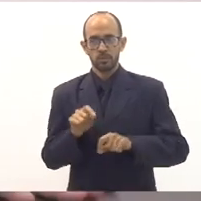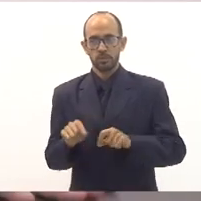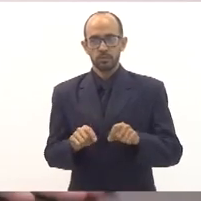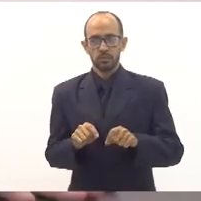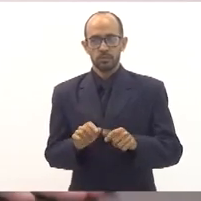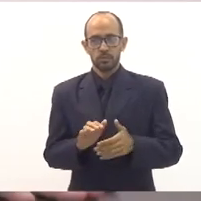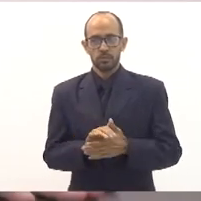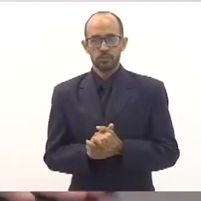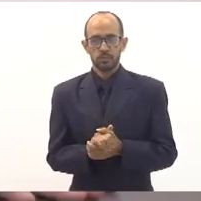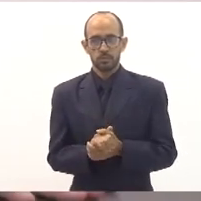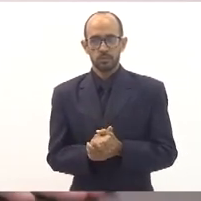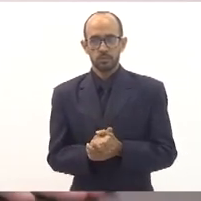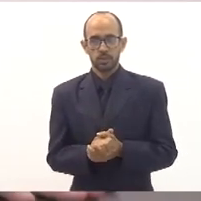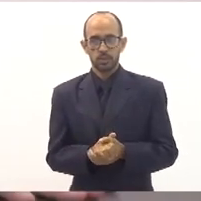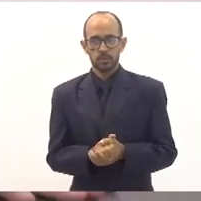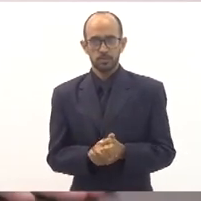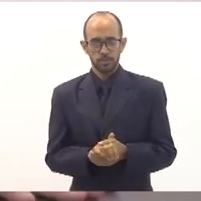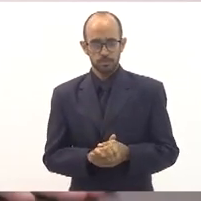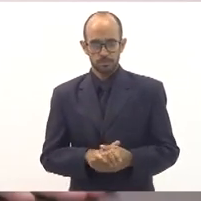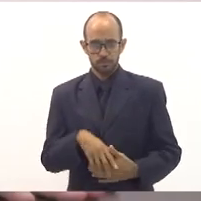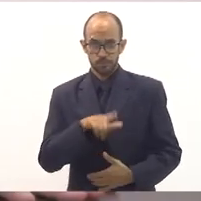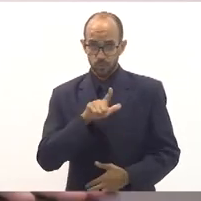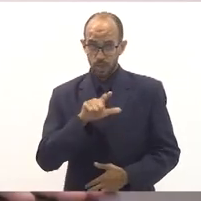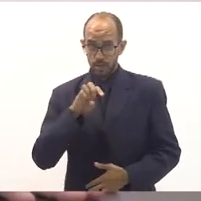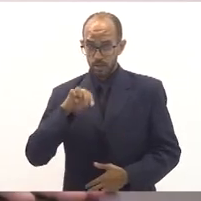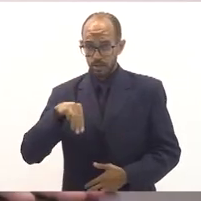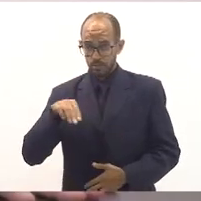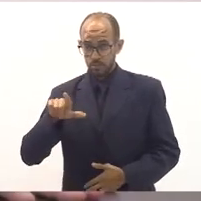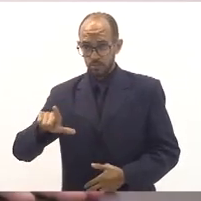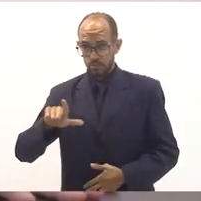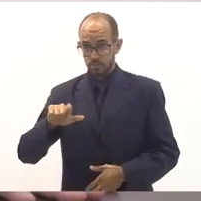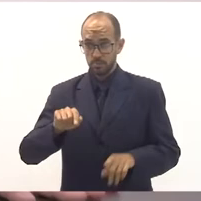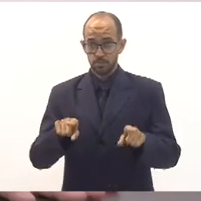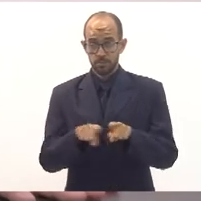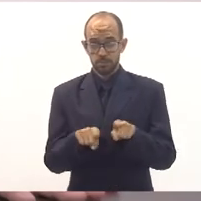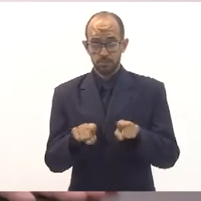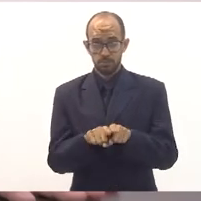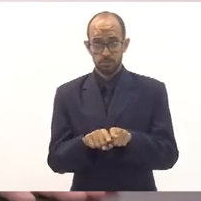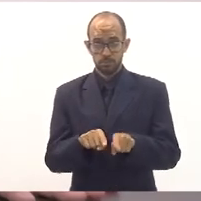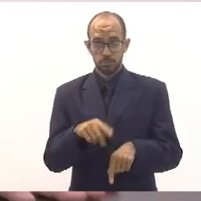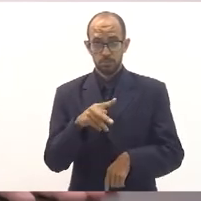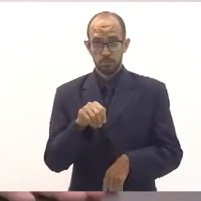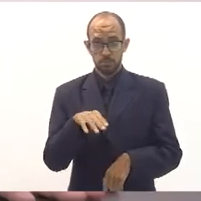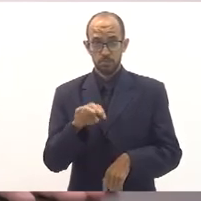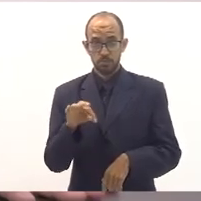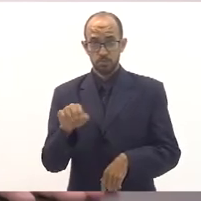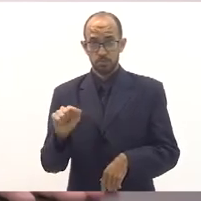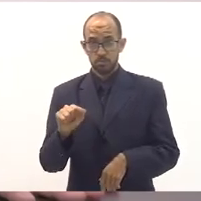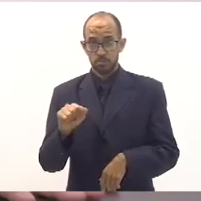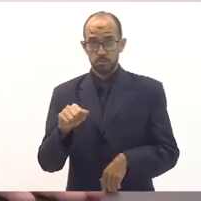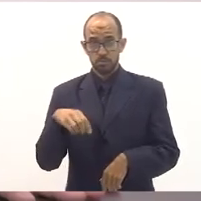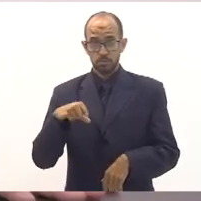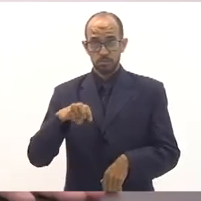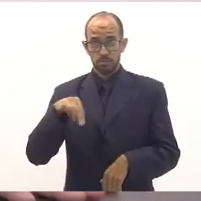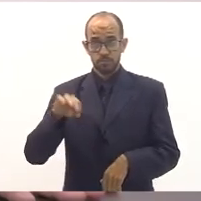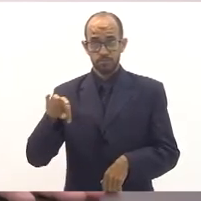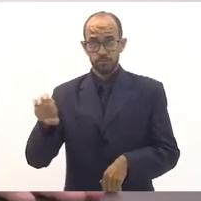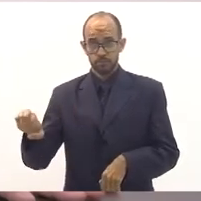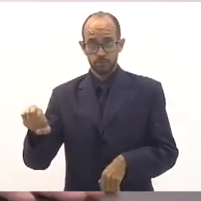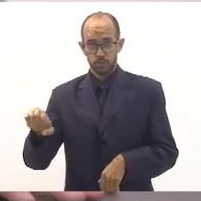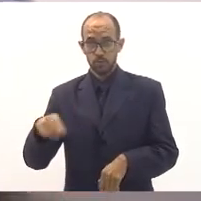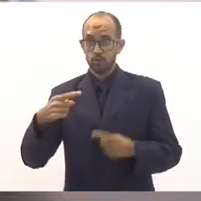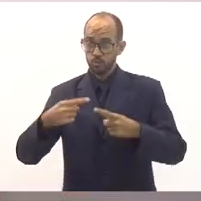aqui nós somos antiproibicionista né tanto o mlm quanto o planta na mente e aqui hoje proibições estão aí